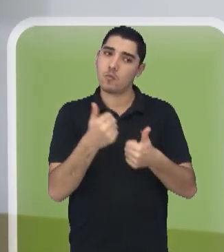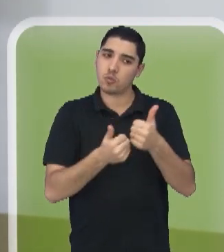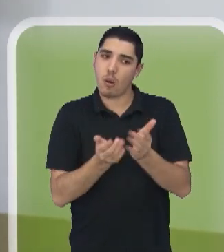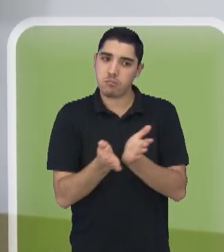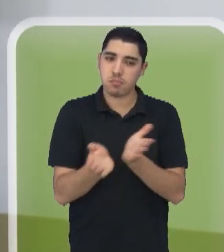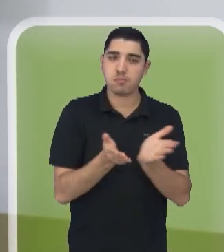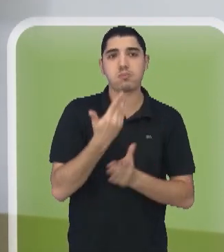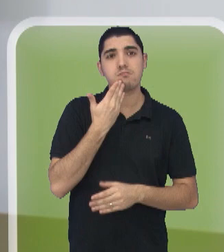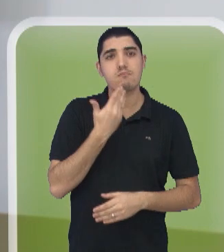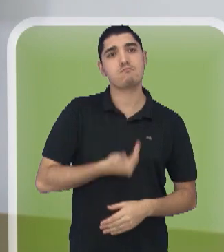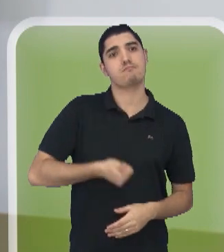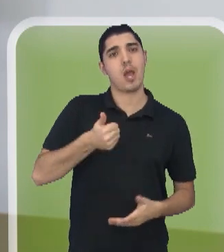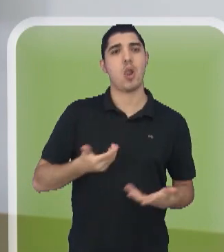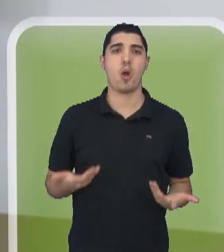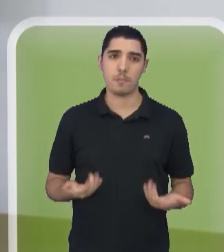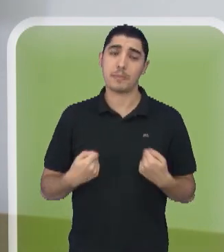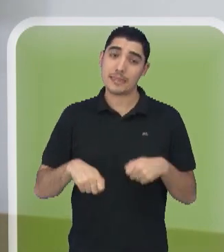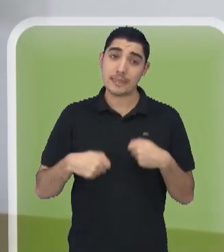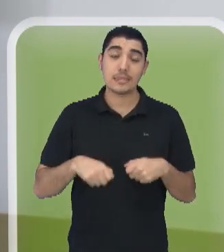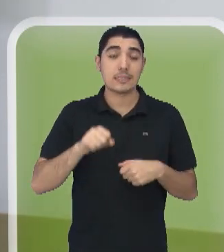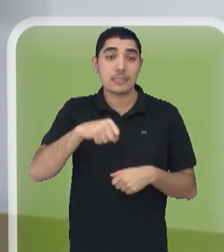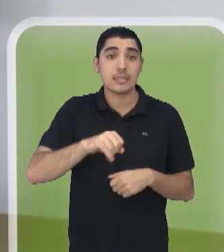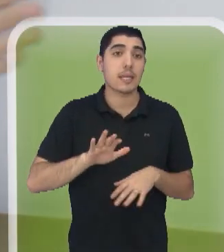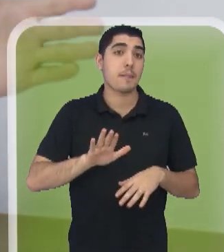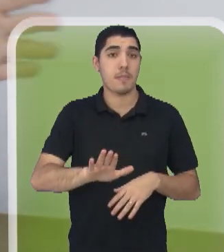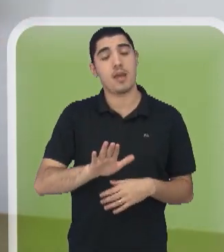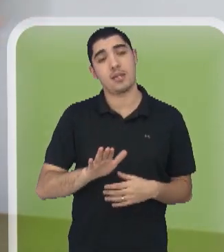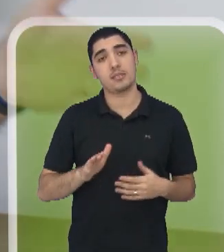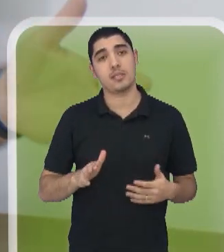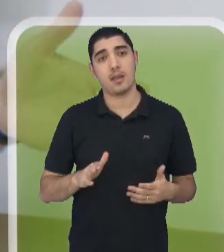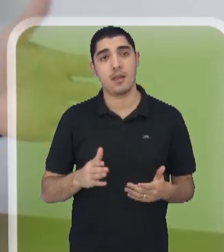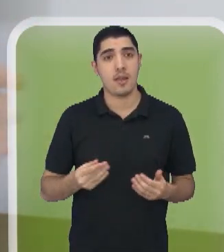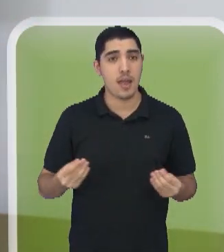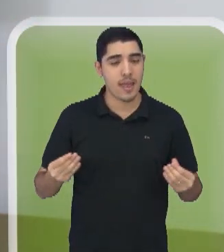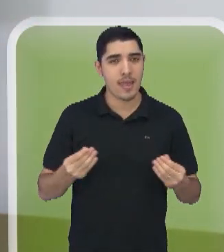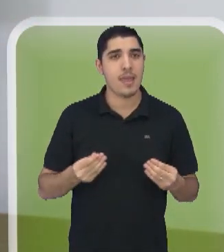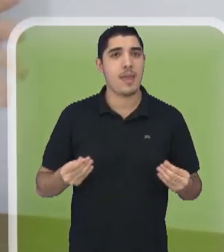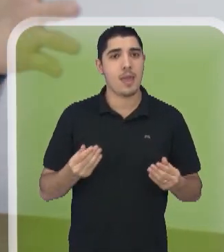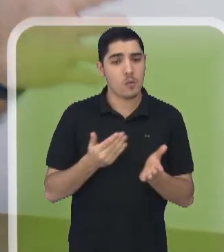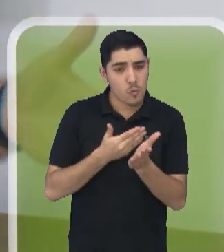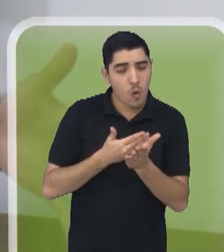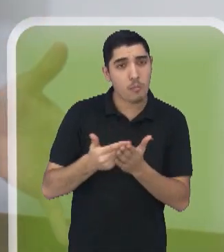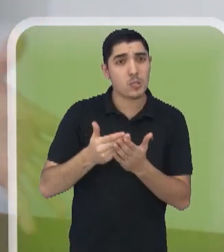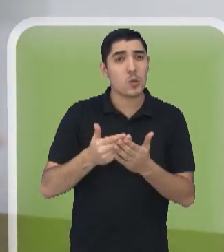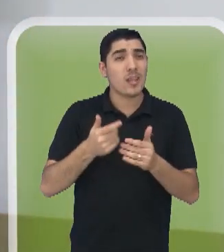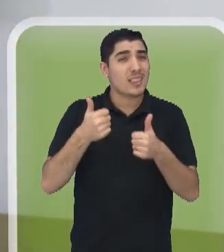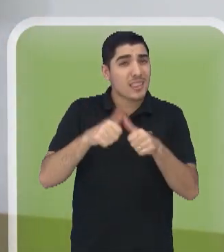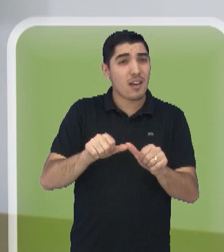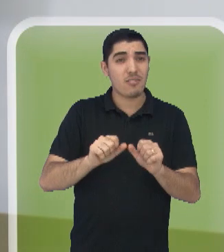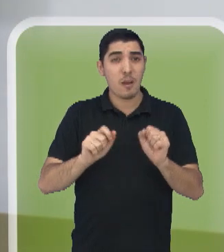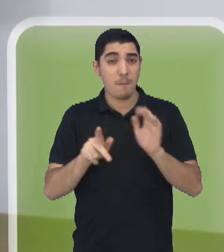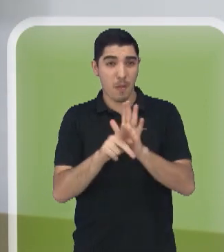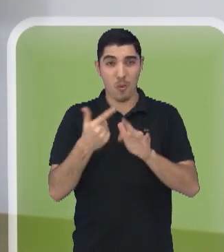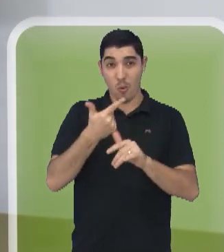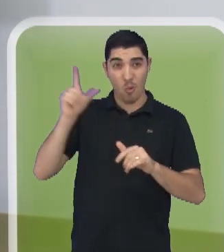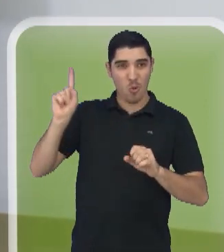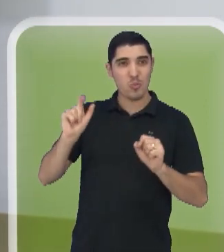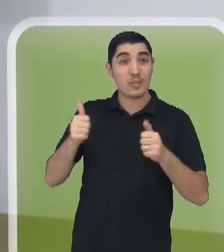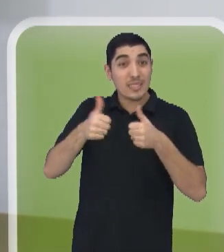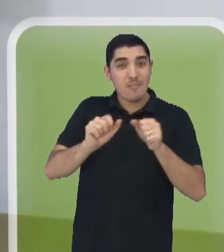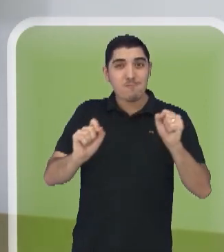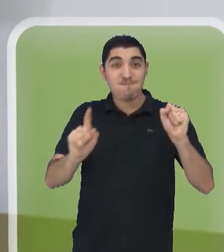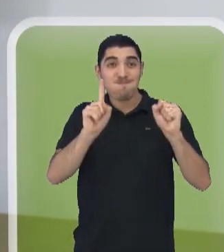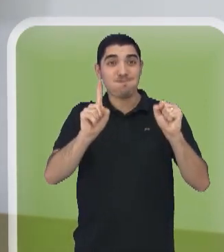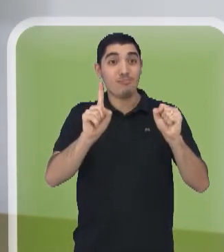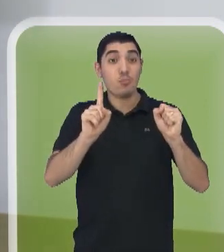melhor do que apresentou até agora, tendo em vista que segurou o resultado, estava ganhando até o finalzinho do jogo, no primeiro jogo,